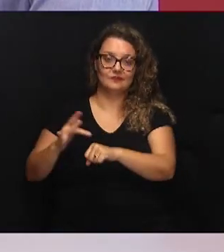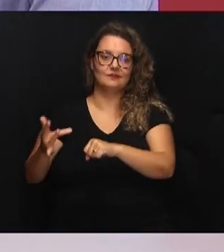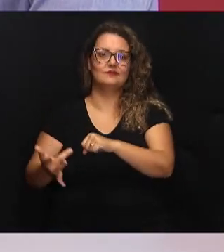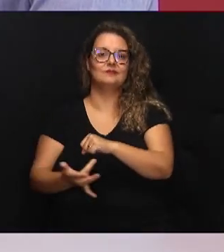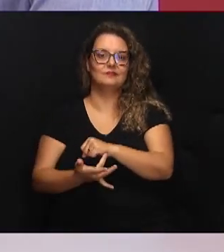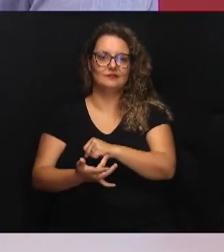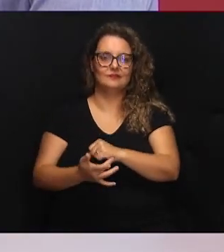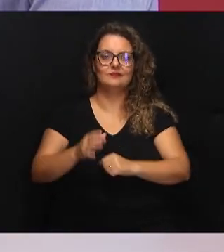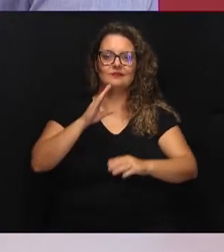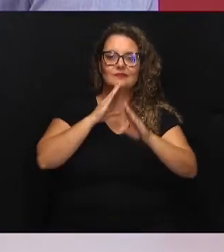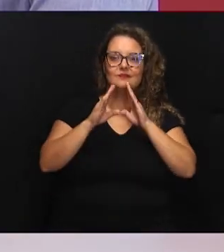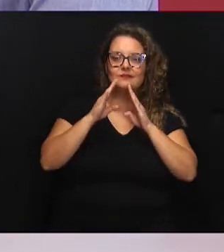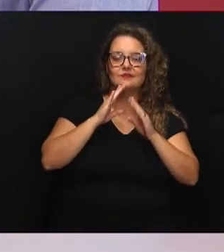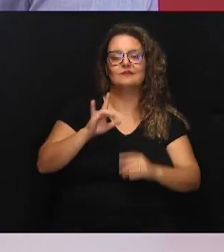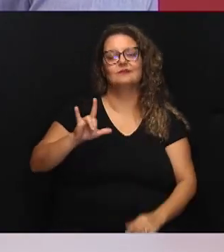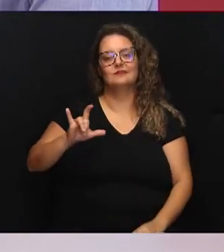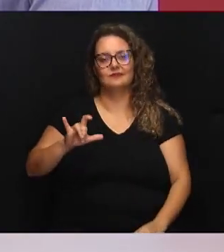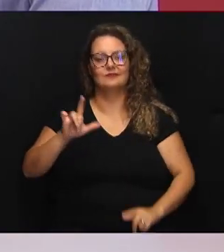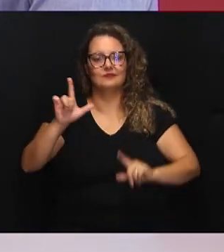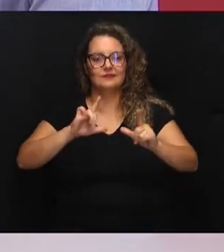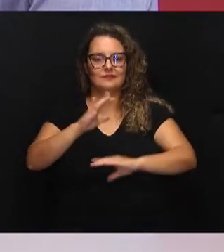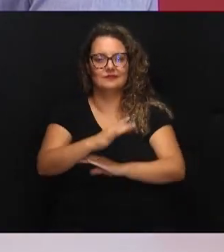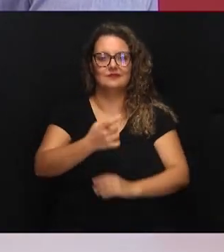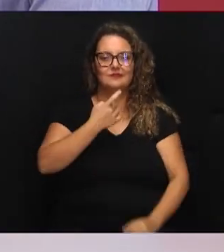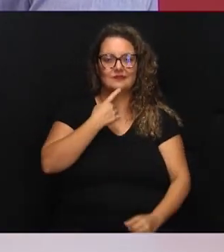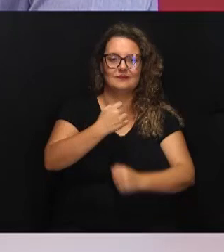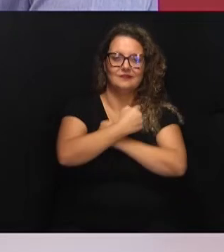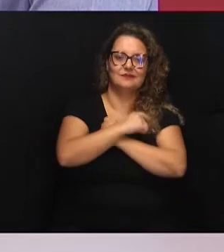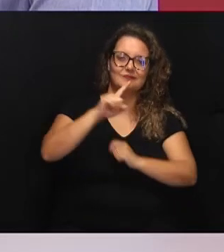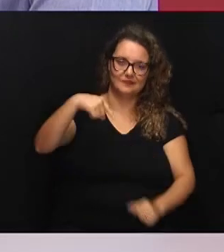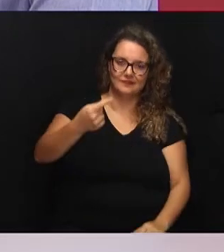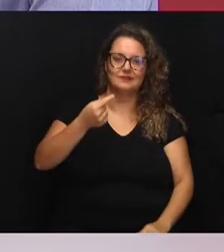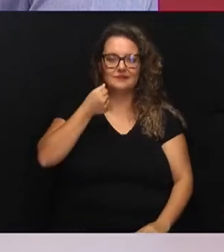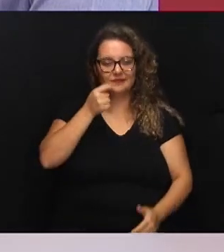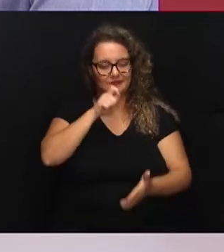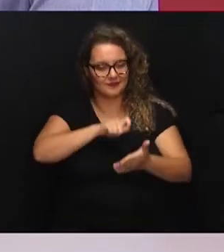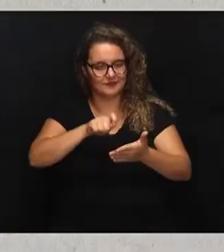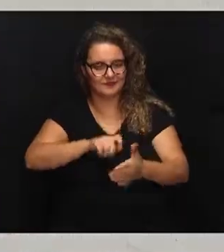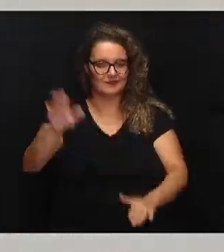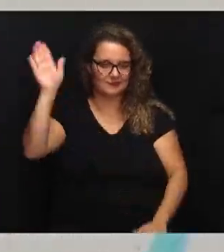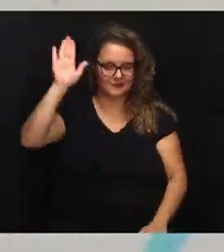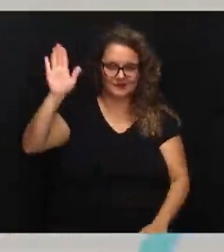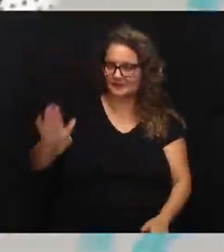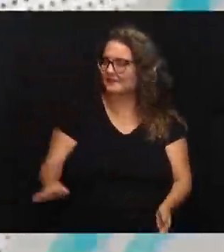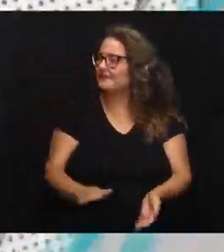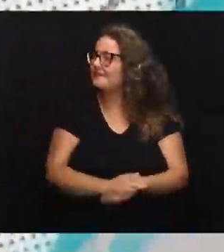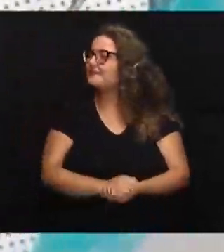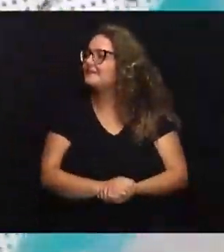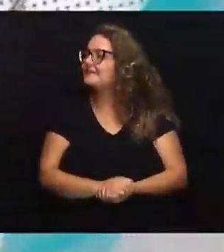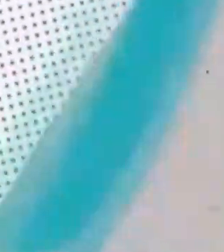no Facebook e no Instagram TV Câmara Campinas. Um abraço e até o próximo Na Ponta do Lápis.